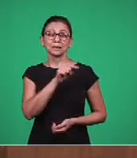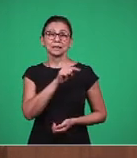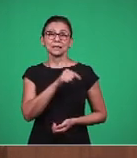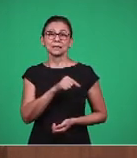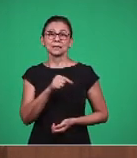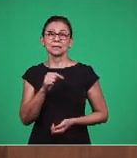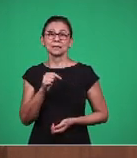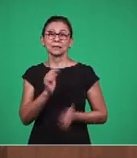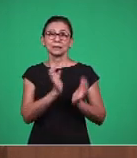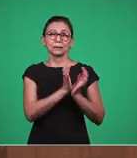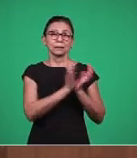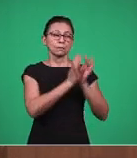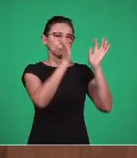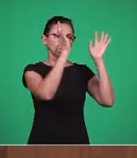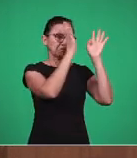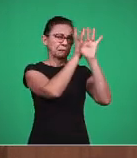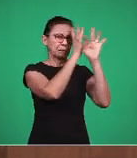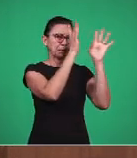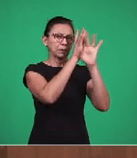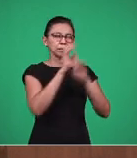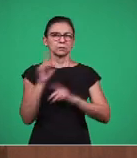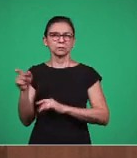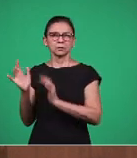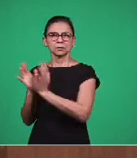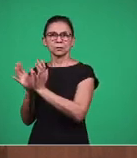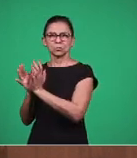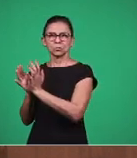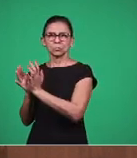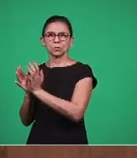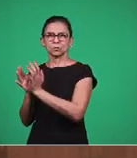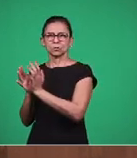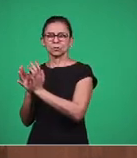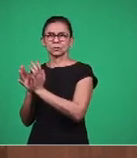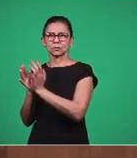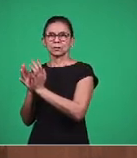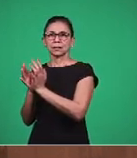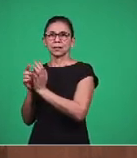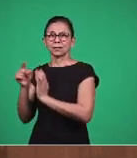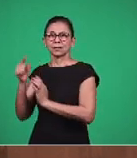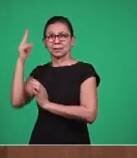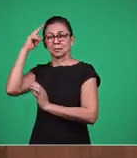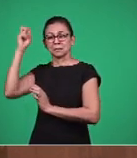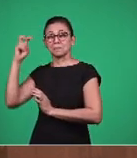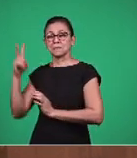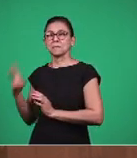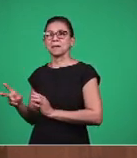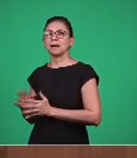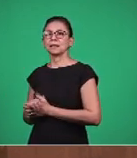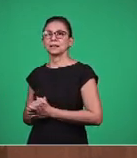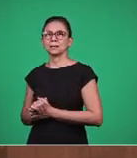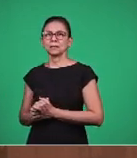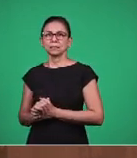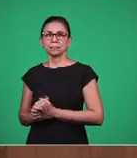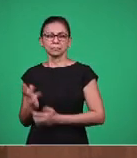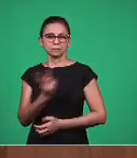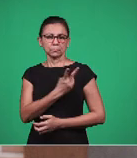tinham fogo. Tinham candeia, as outras também tinham. Foram chamados, são crentes. Oh,